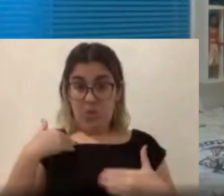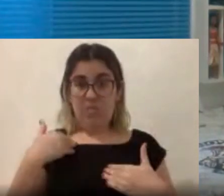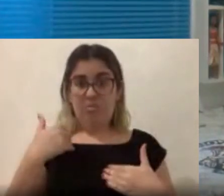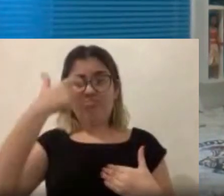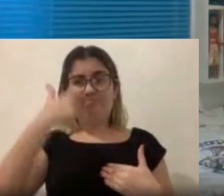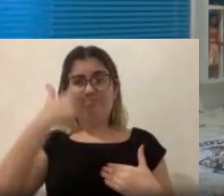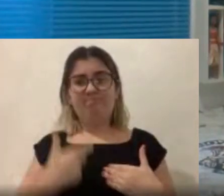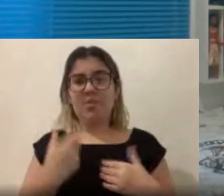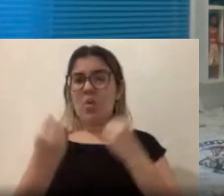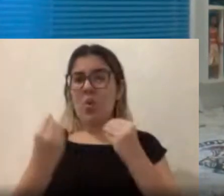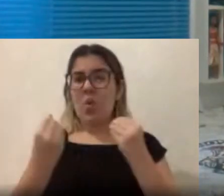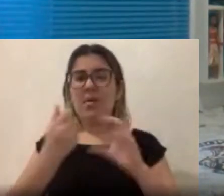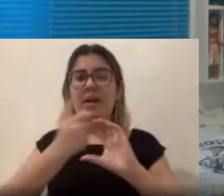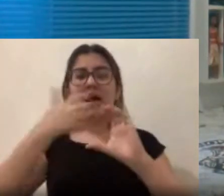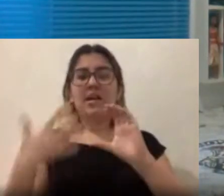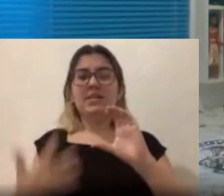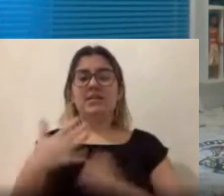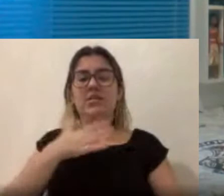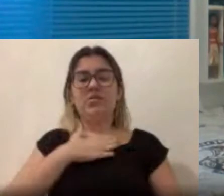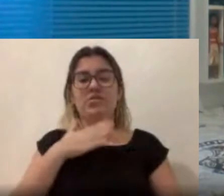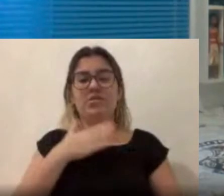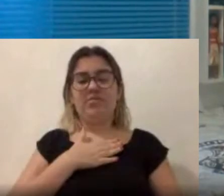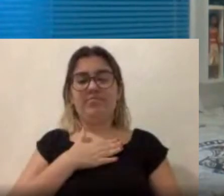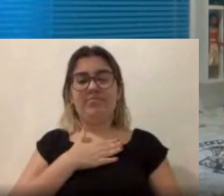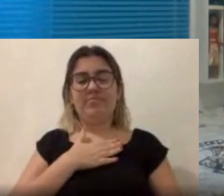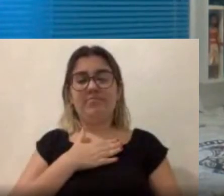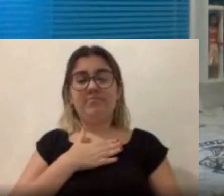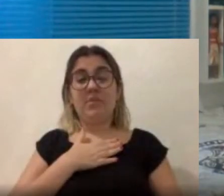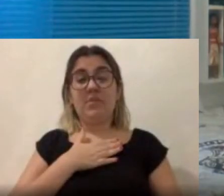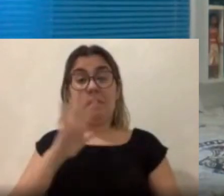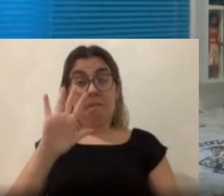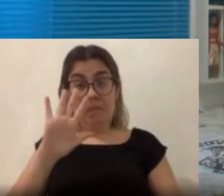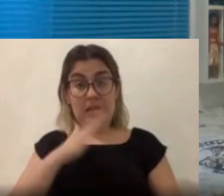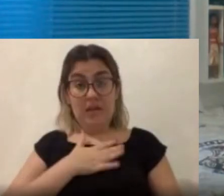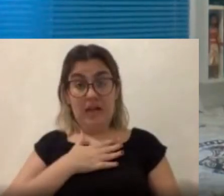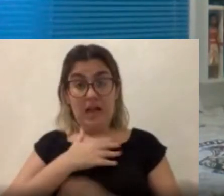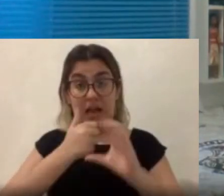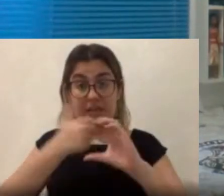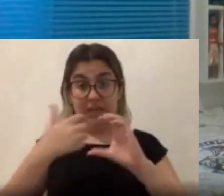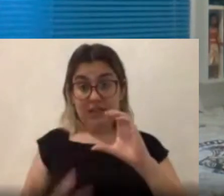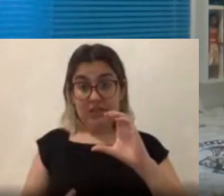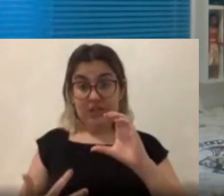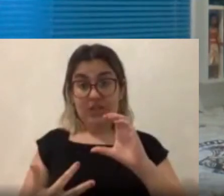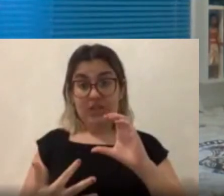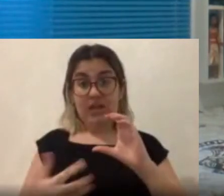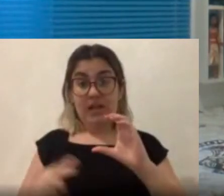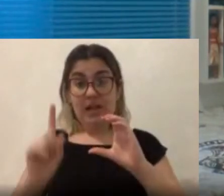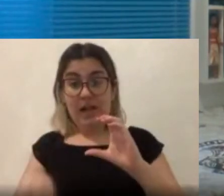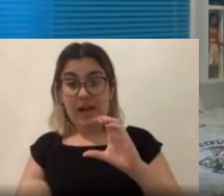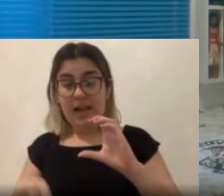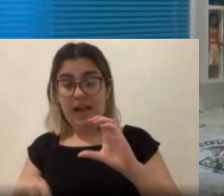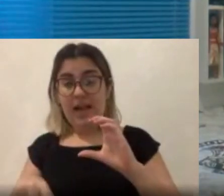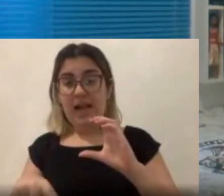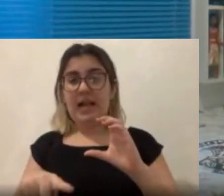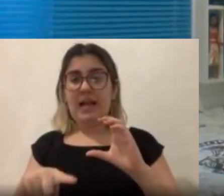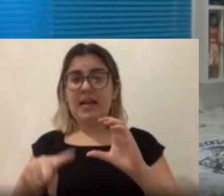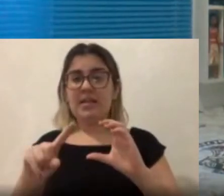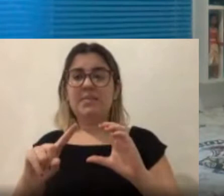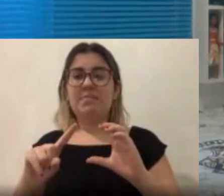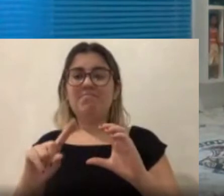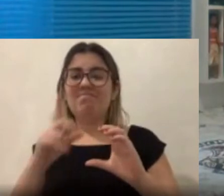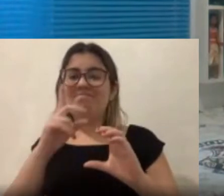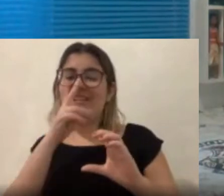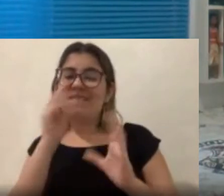características e que elas não são menos cênicas ou menos artísticas do que qualquer outro corpo que possa ocupar um